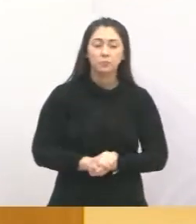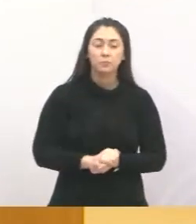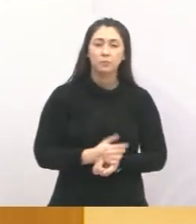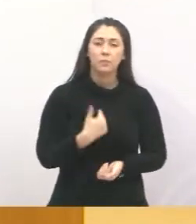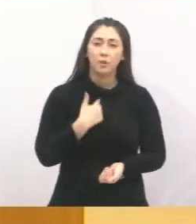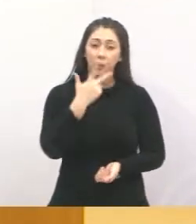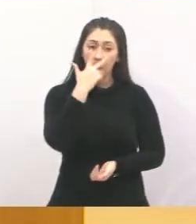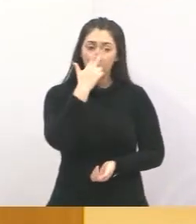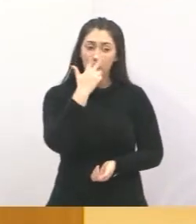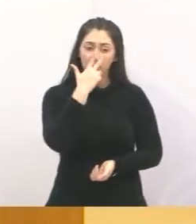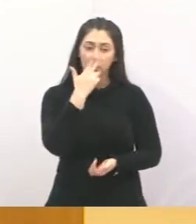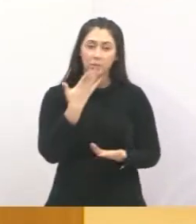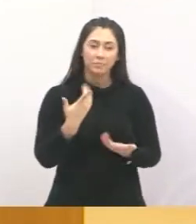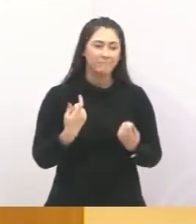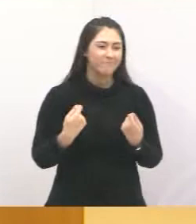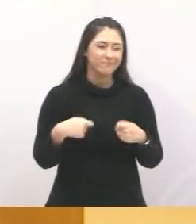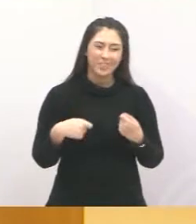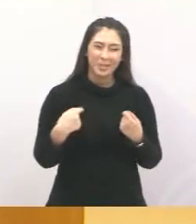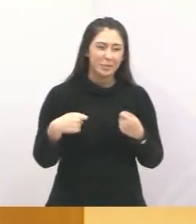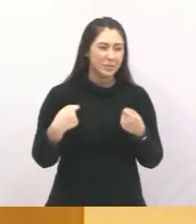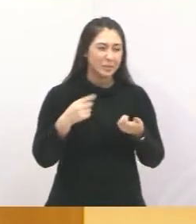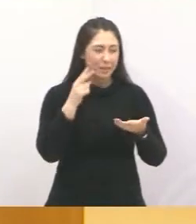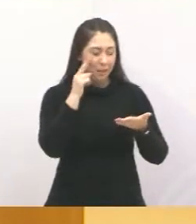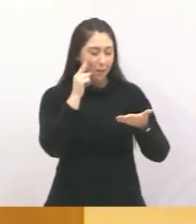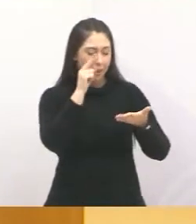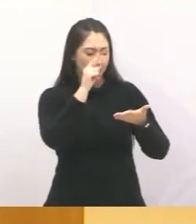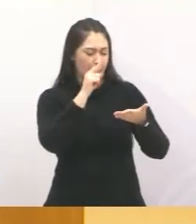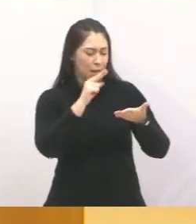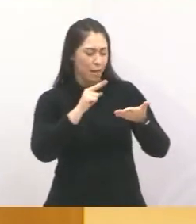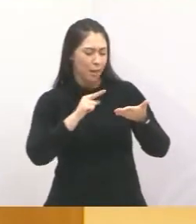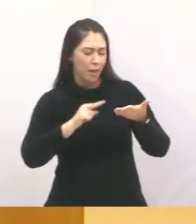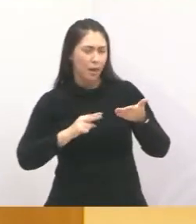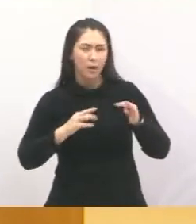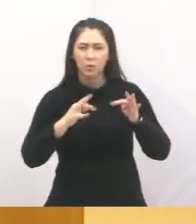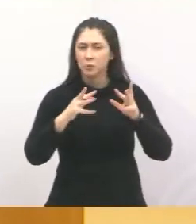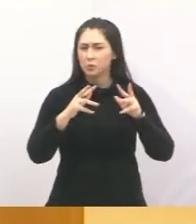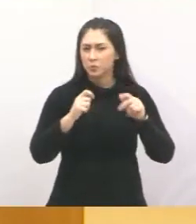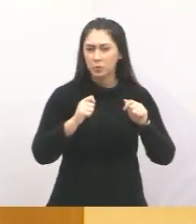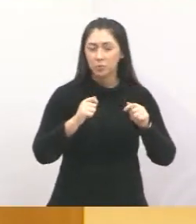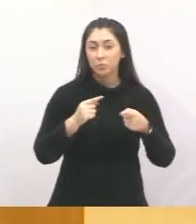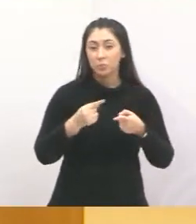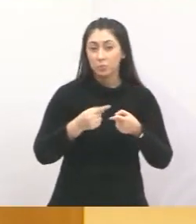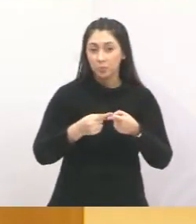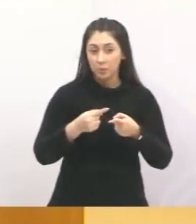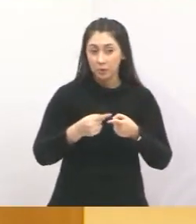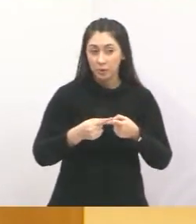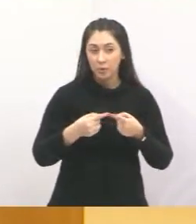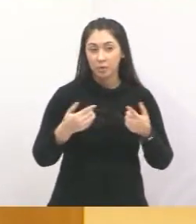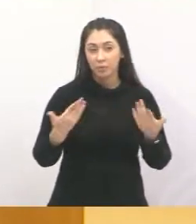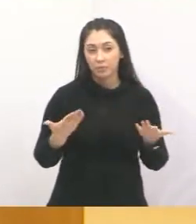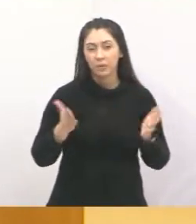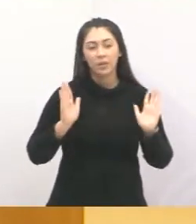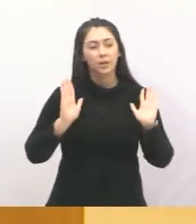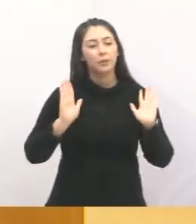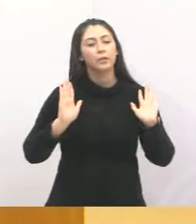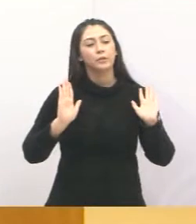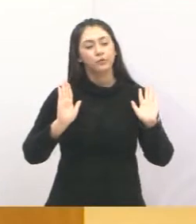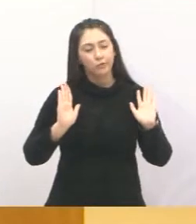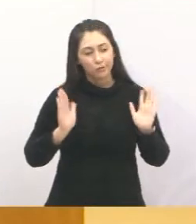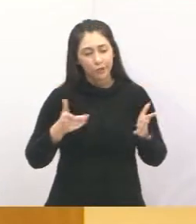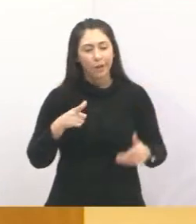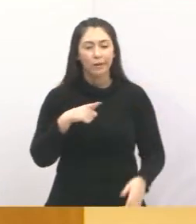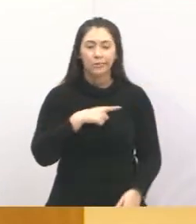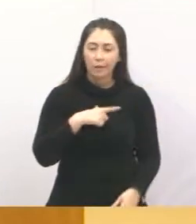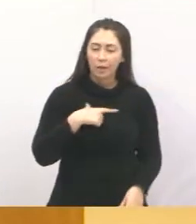Eu acho que eu não tenho necessidade de ficar lendo o projeto de lei, pois já houve